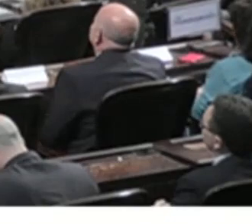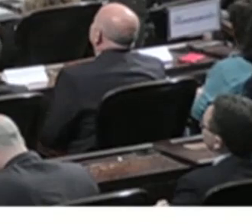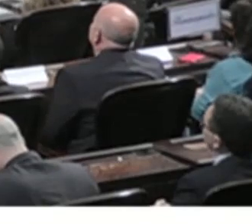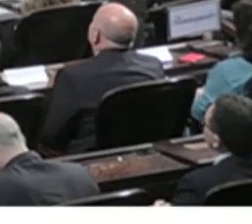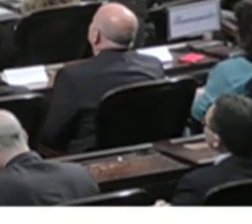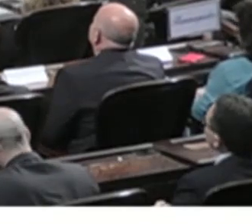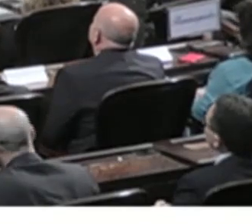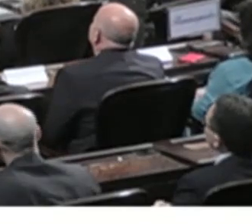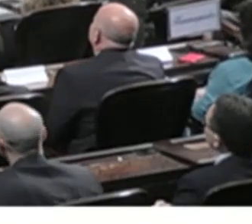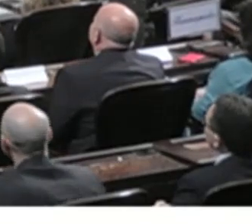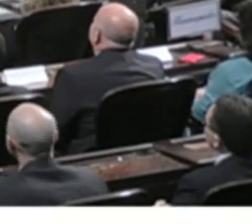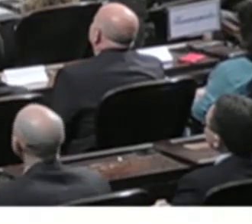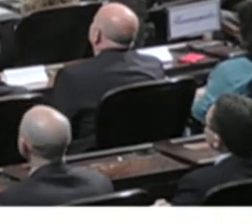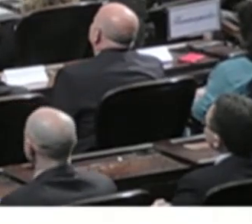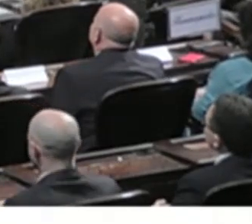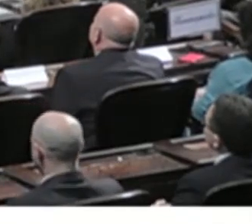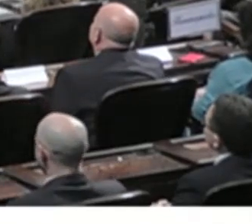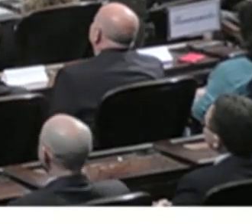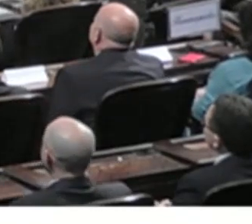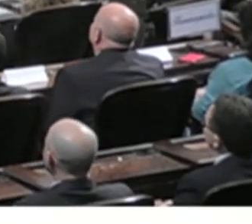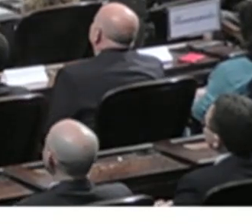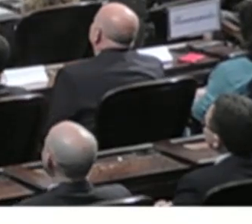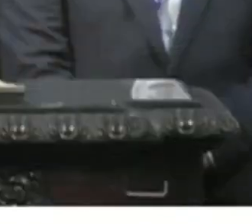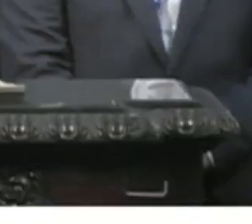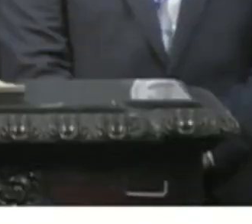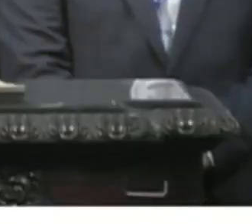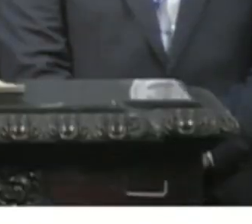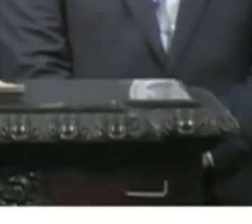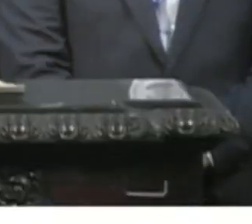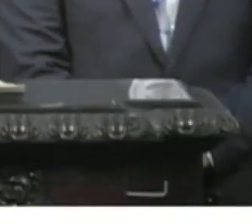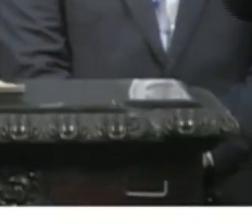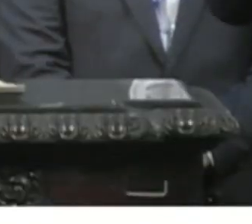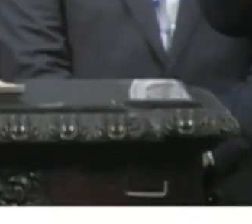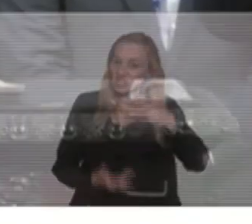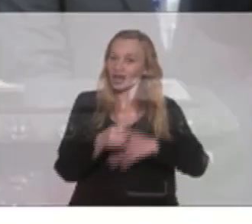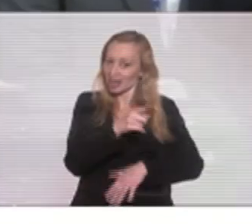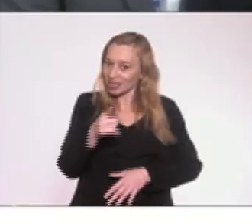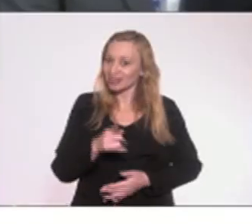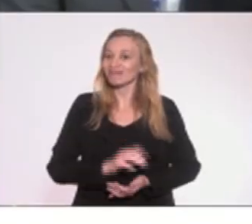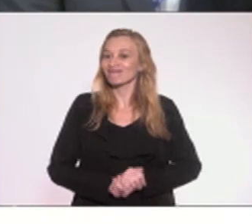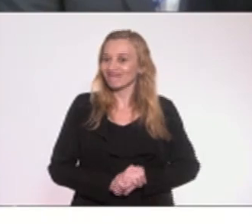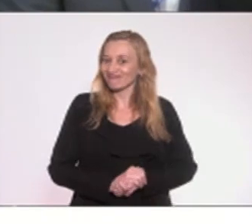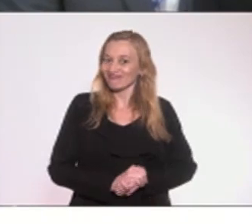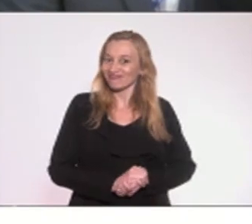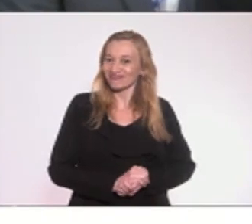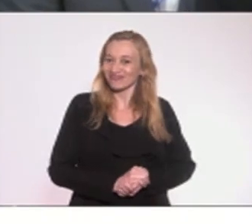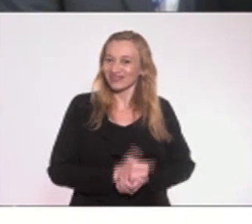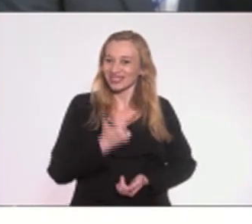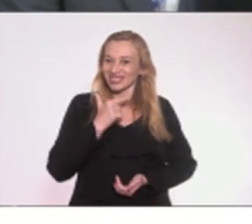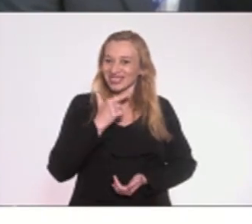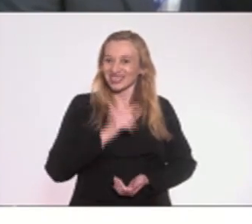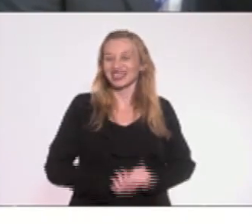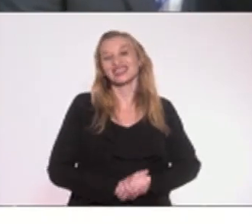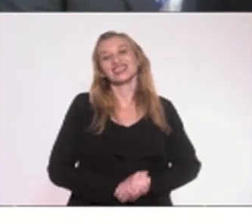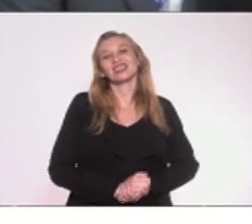Mas você esqueceu de mencioná-los, mas nós vamos homenageá-los, né?